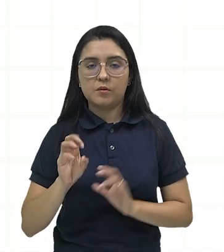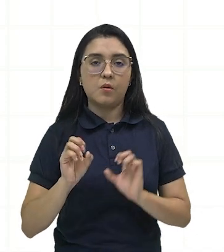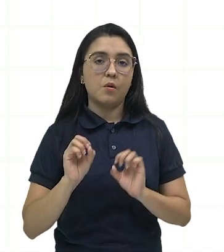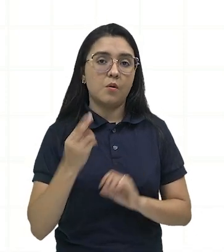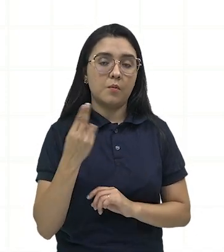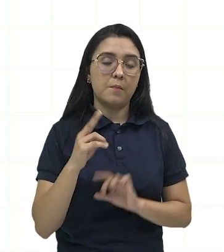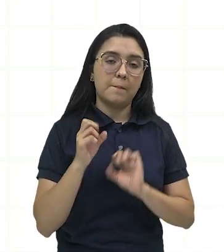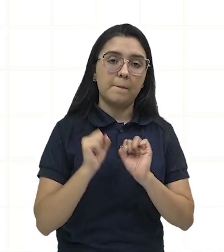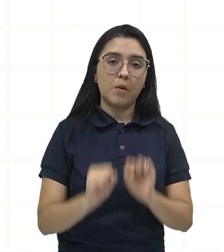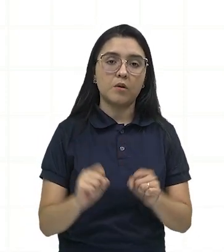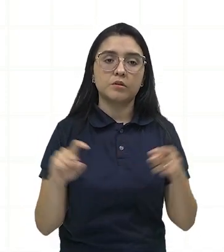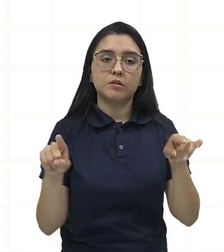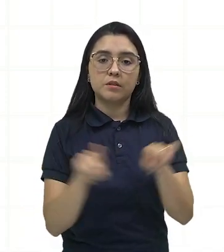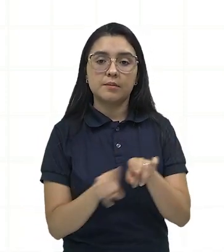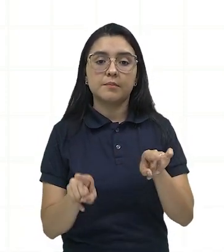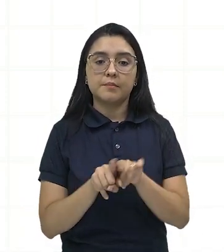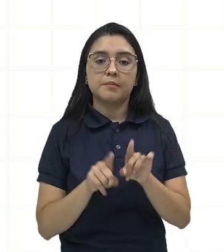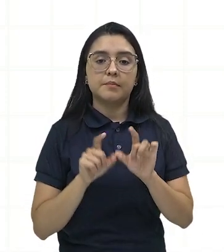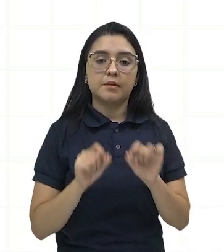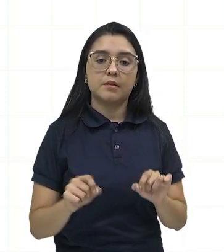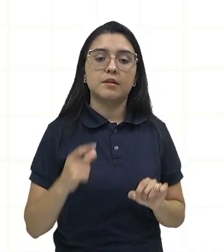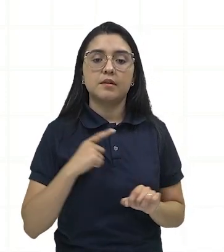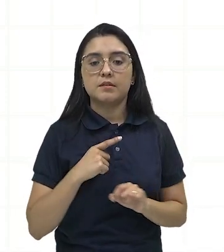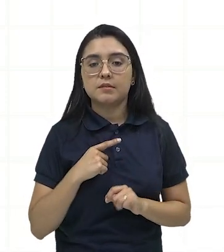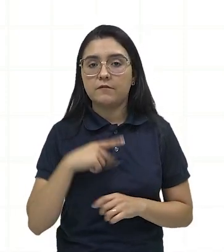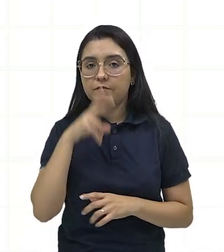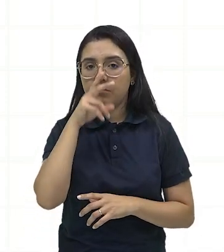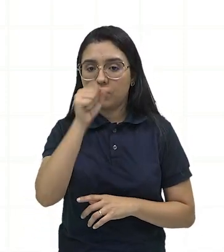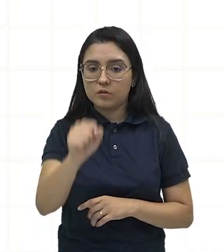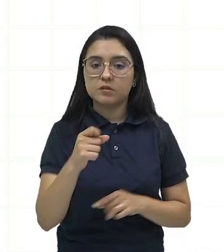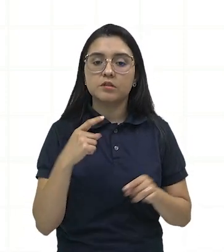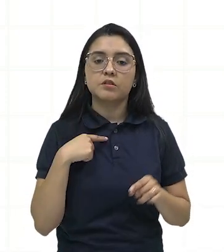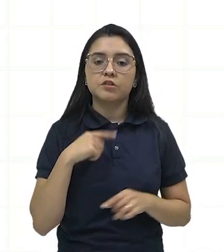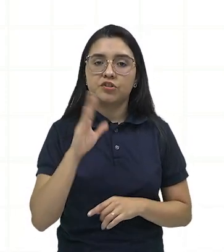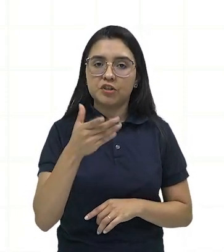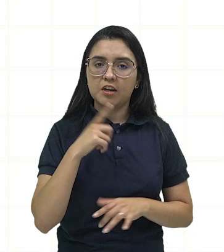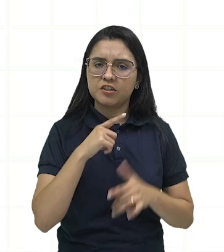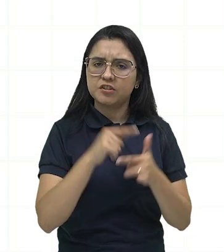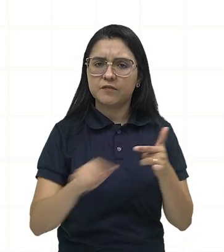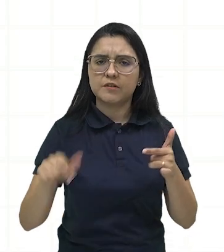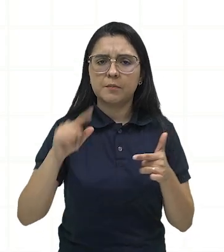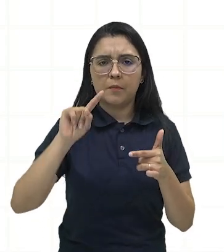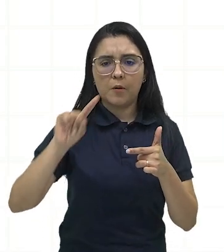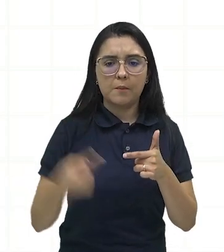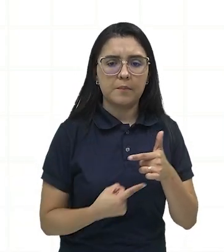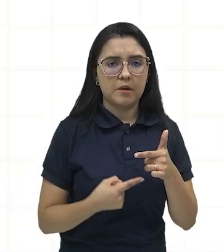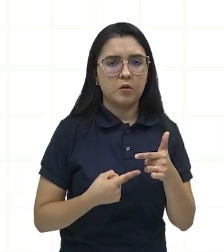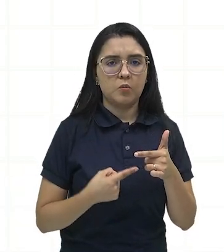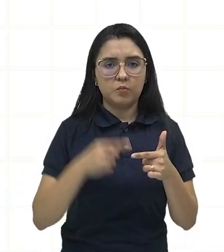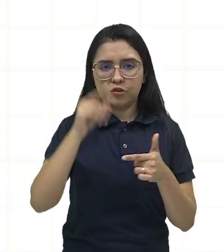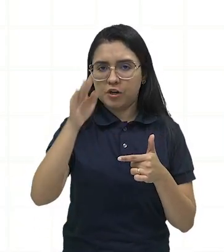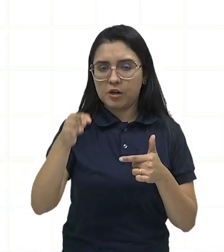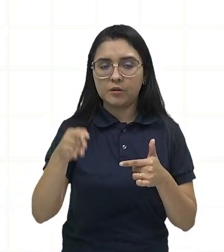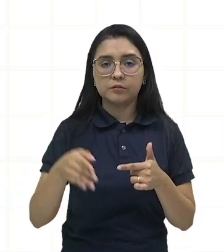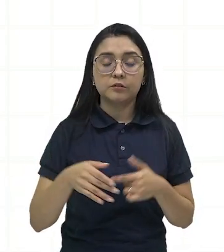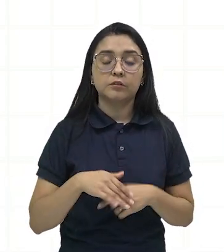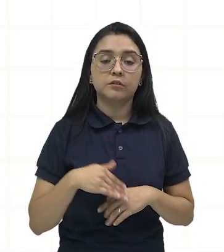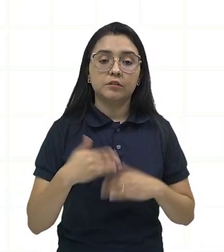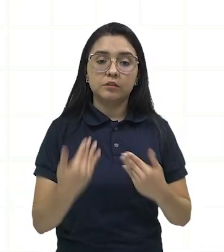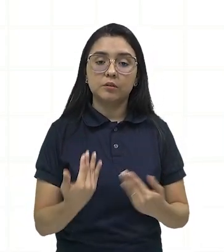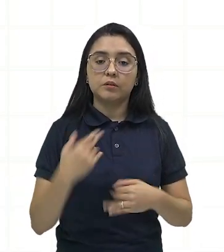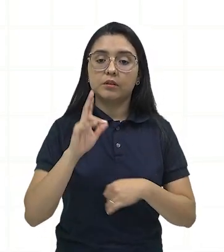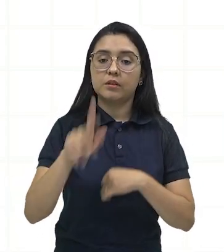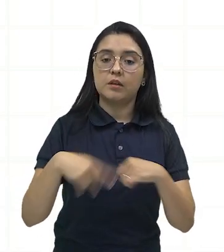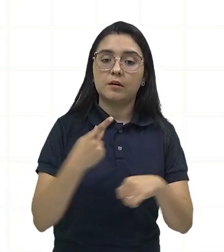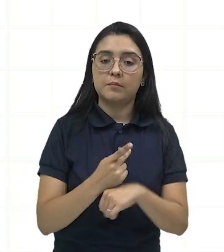você pode também simplesmente pegar essa potência e já dividir ela por 1000 direto, tá bom? E aí